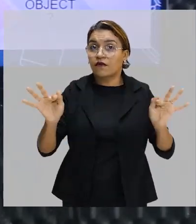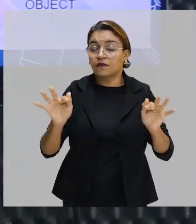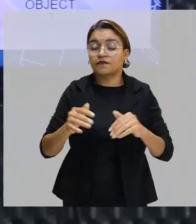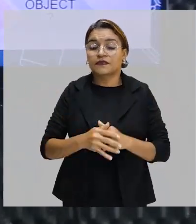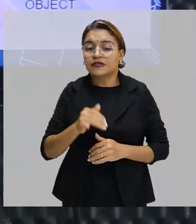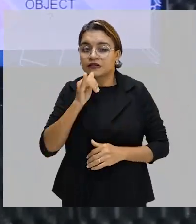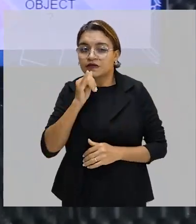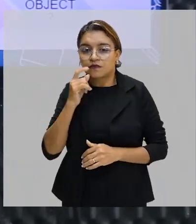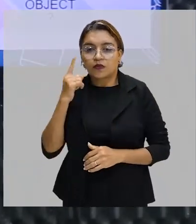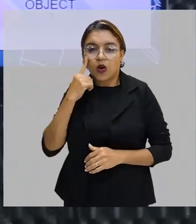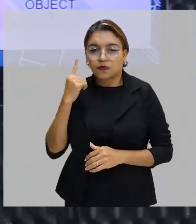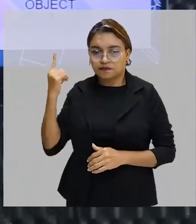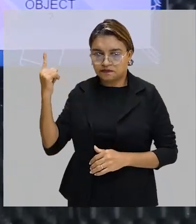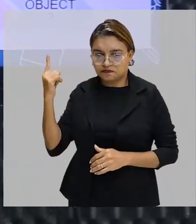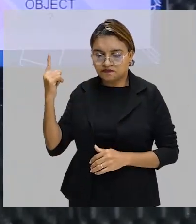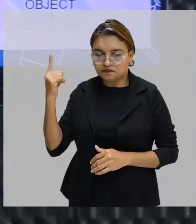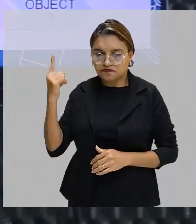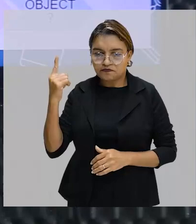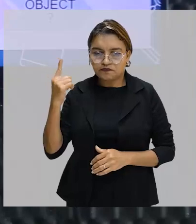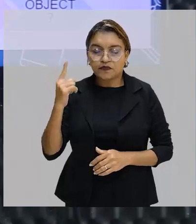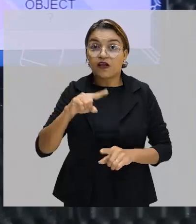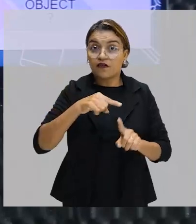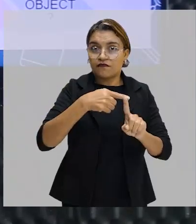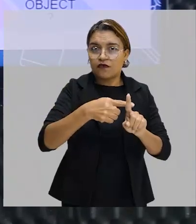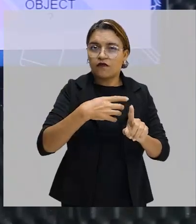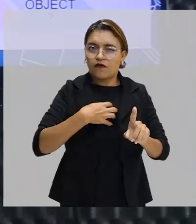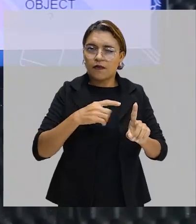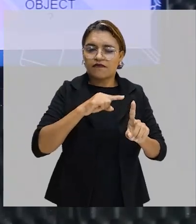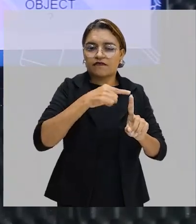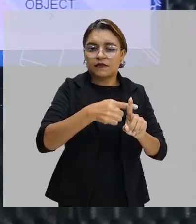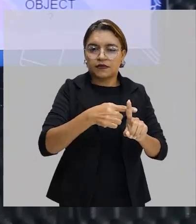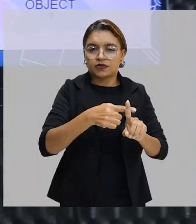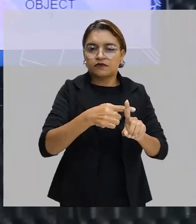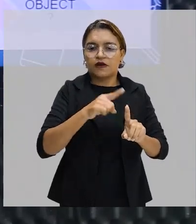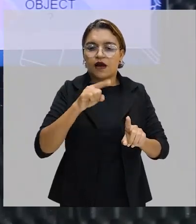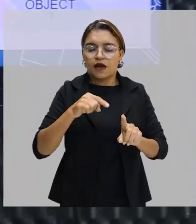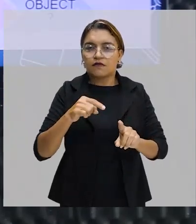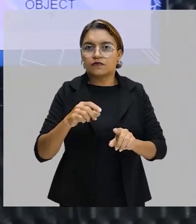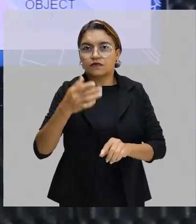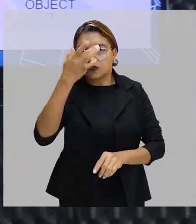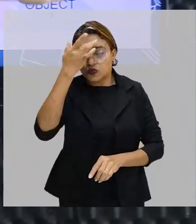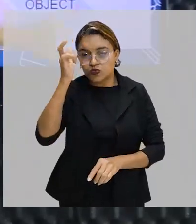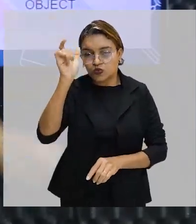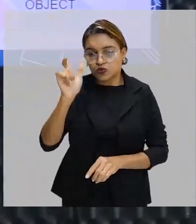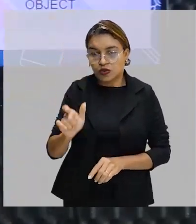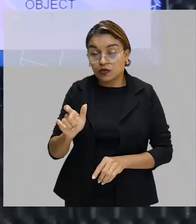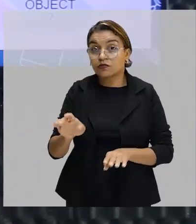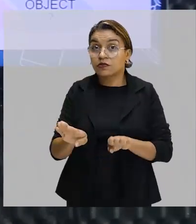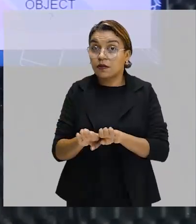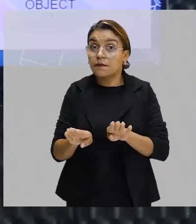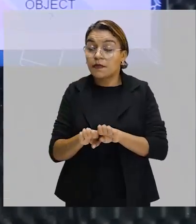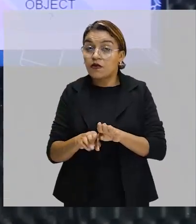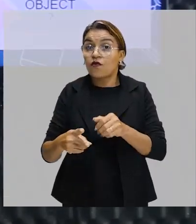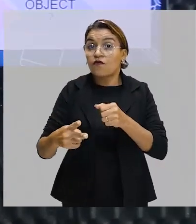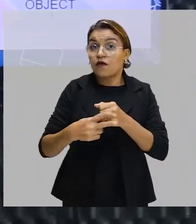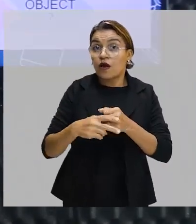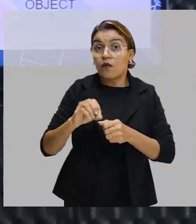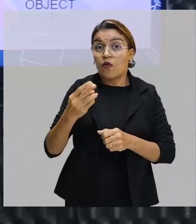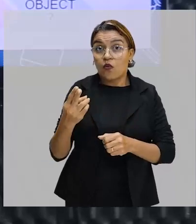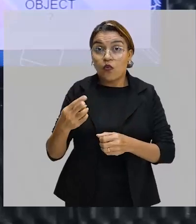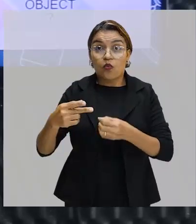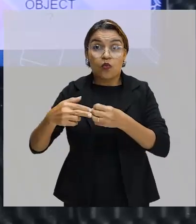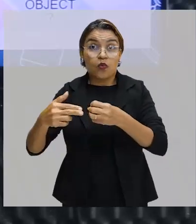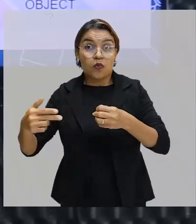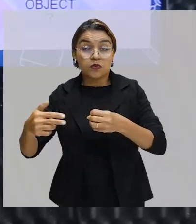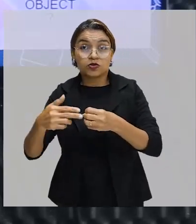Forma afirmativa, nós começamos com sujeito, o verbo conjugado e um objeto, que pode ser o complemento da frase,